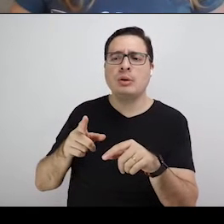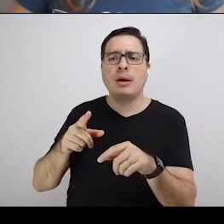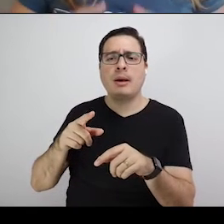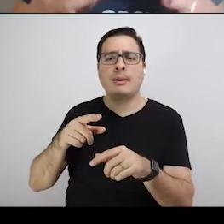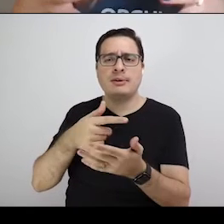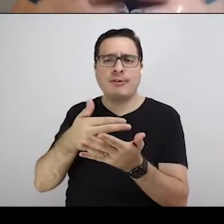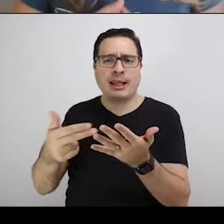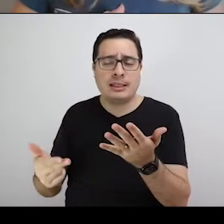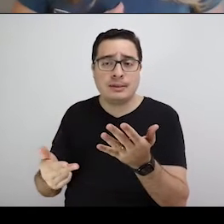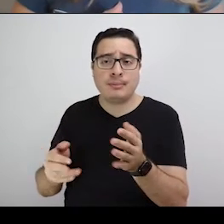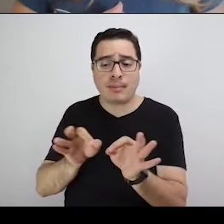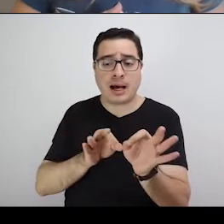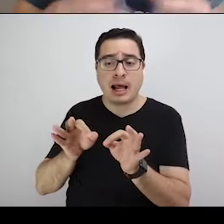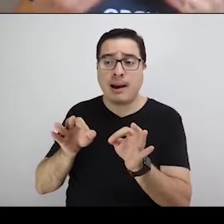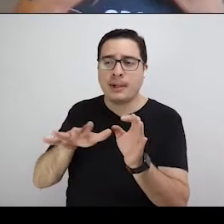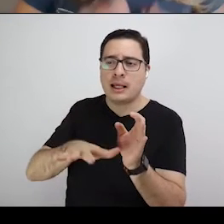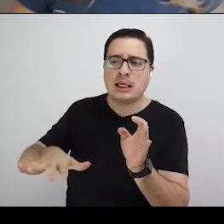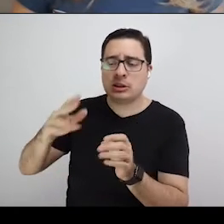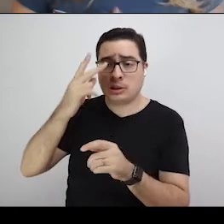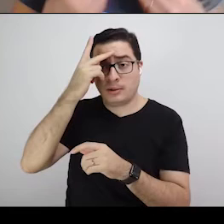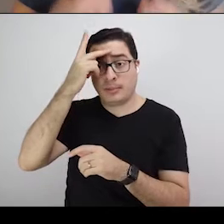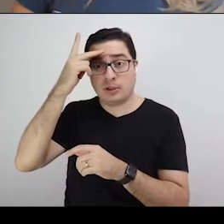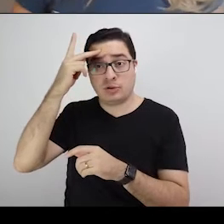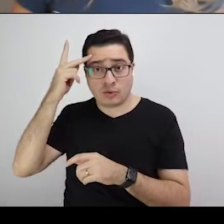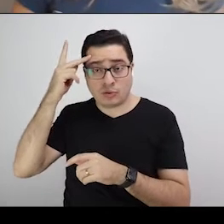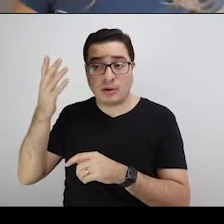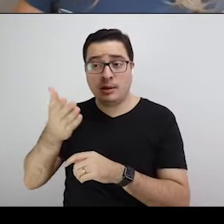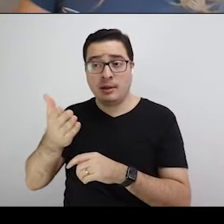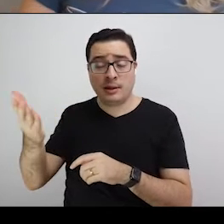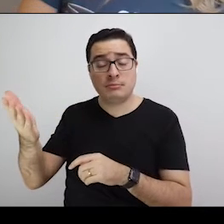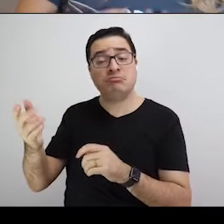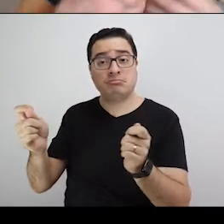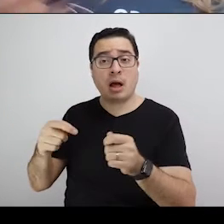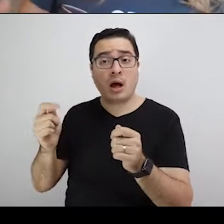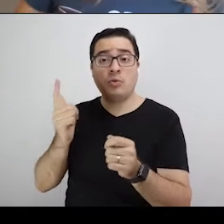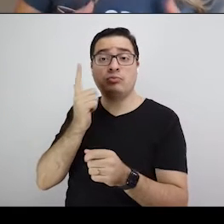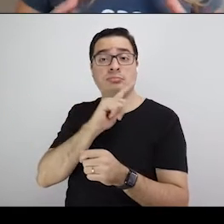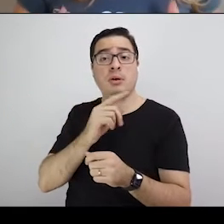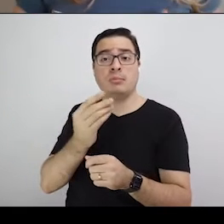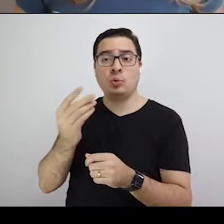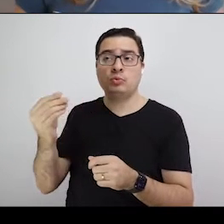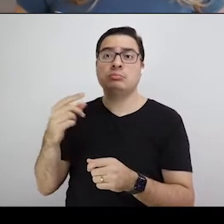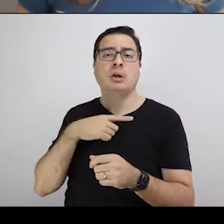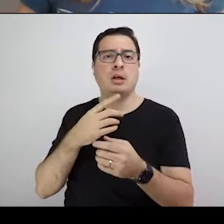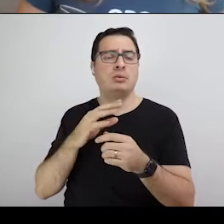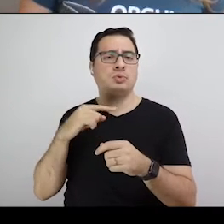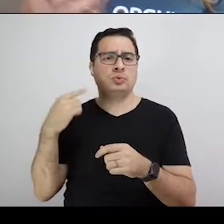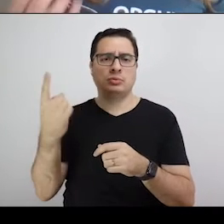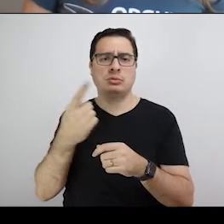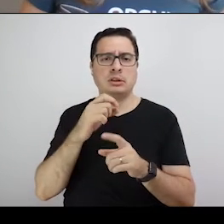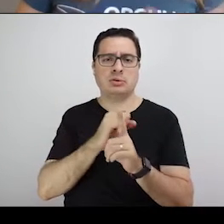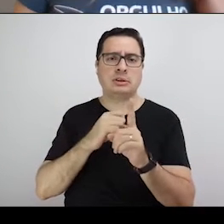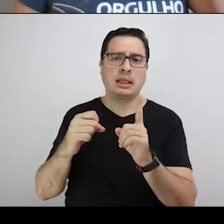para esse nicho de pessoas de tanto potencial, né, no mercado e na nossa sociedade.